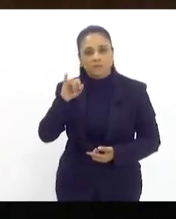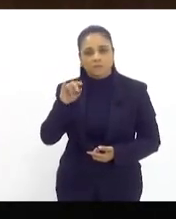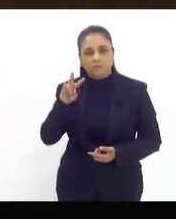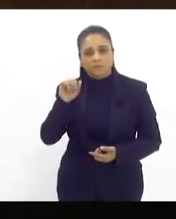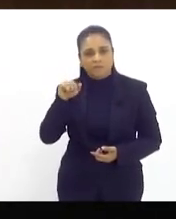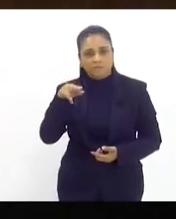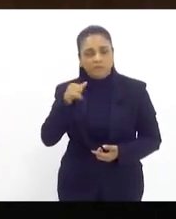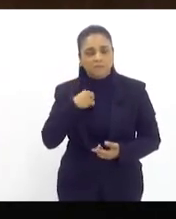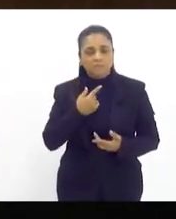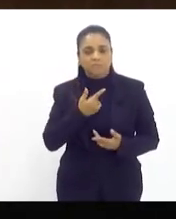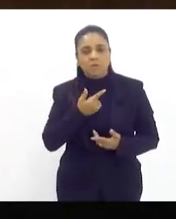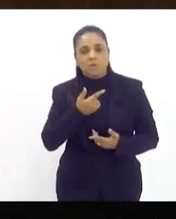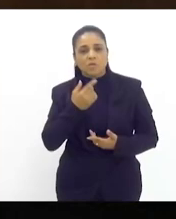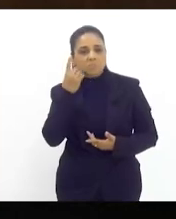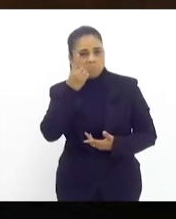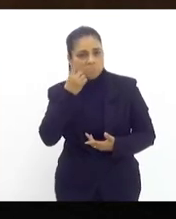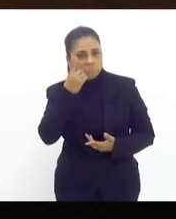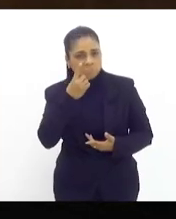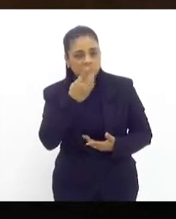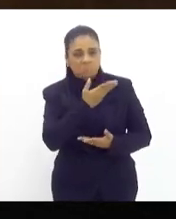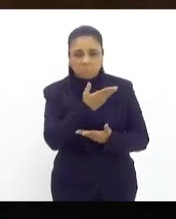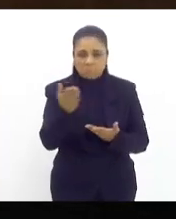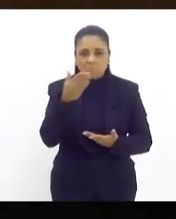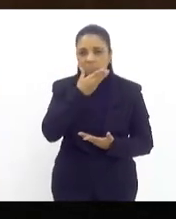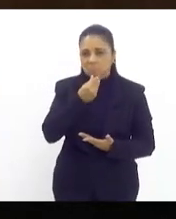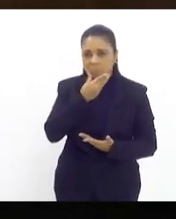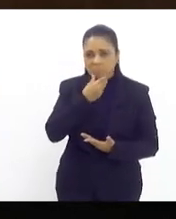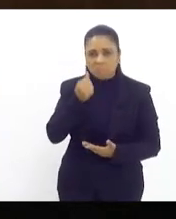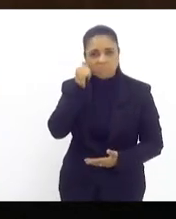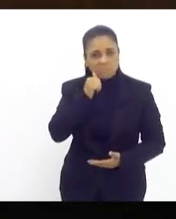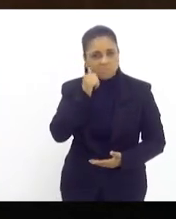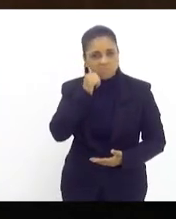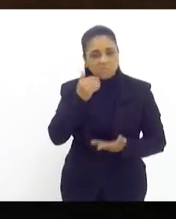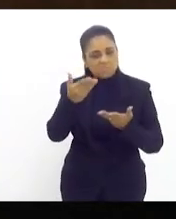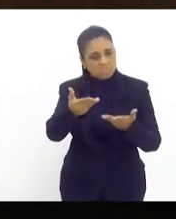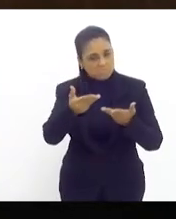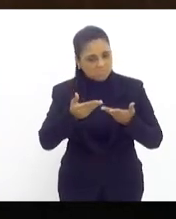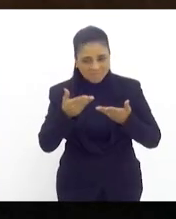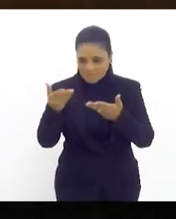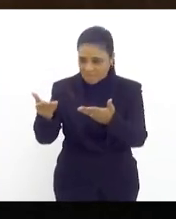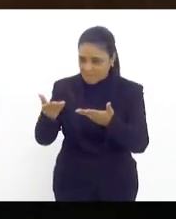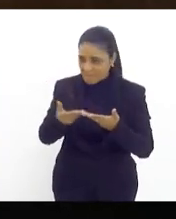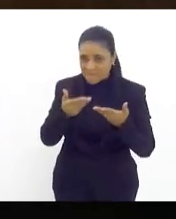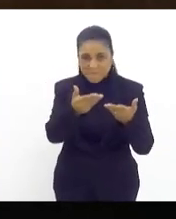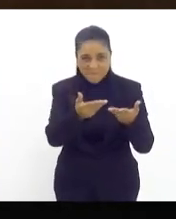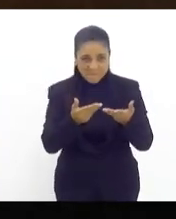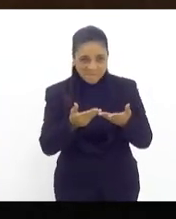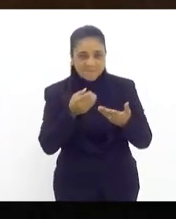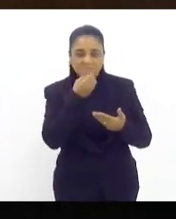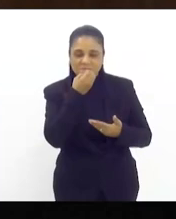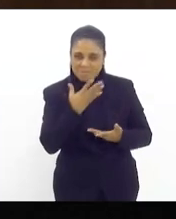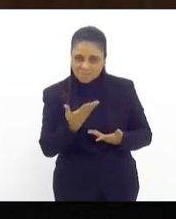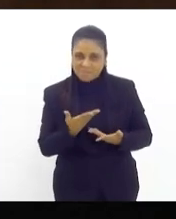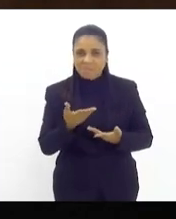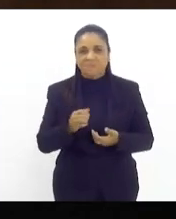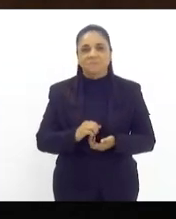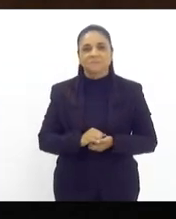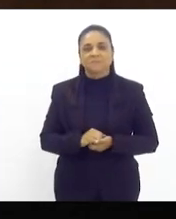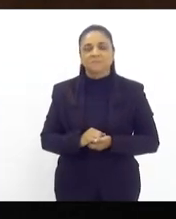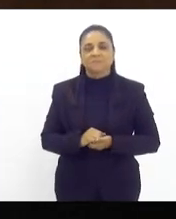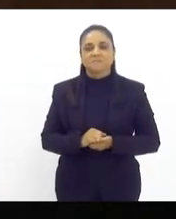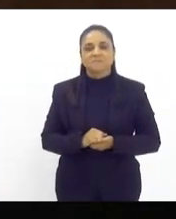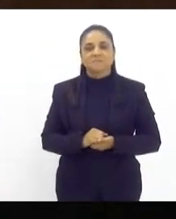companheiros e companheiras deputados e deputados sejam bem-vindos a casa dizer Tia Jô